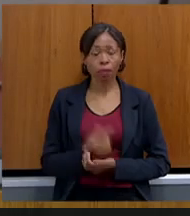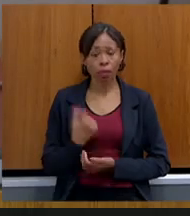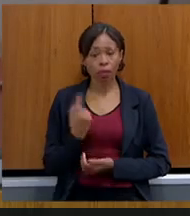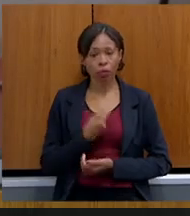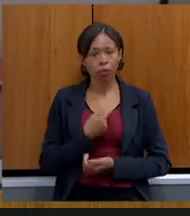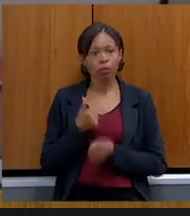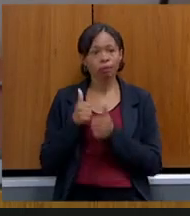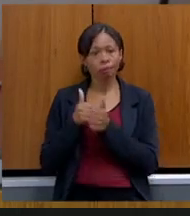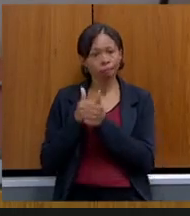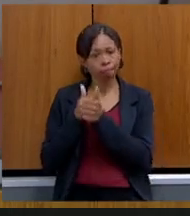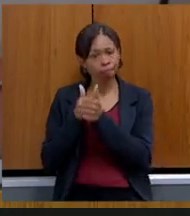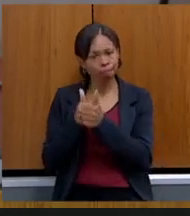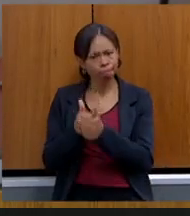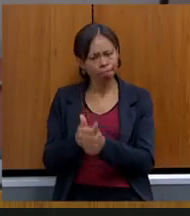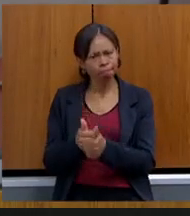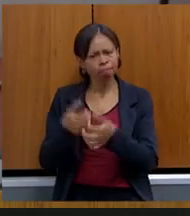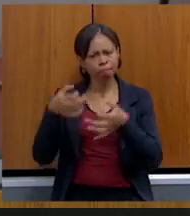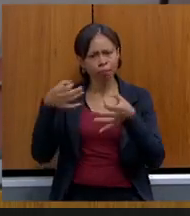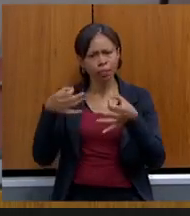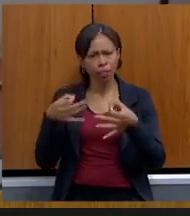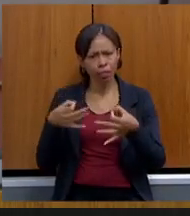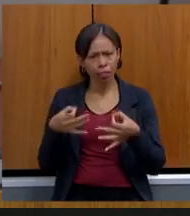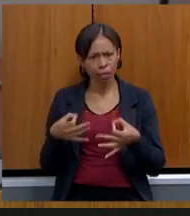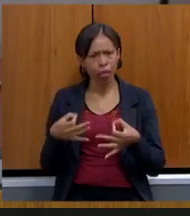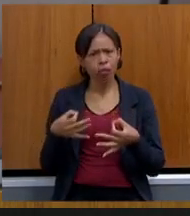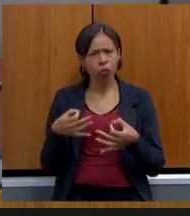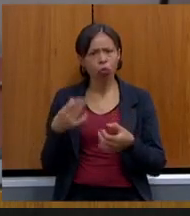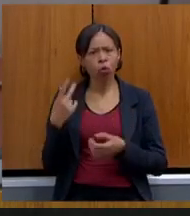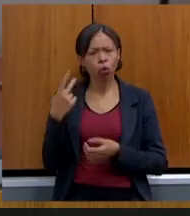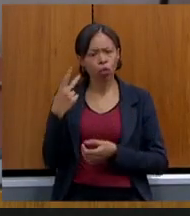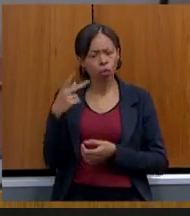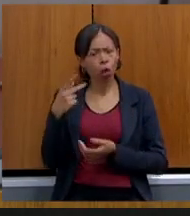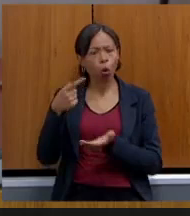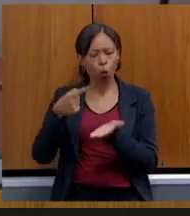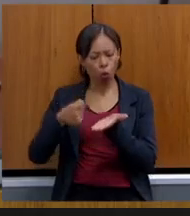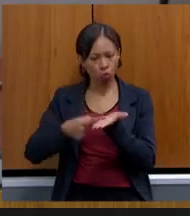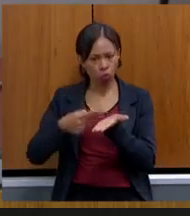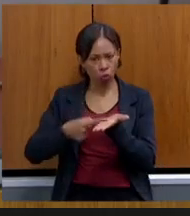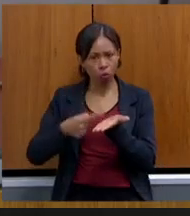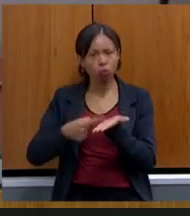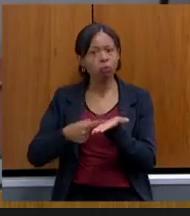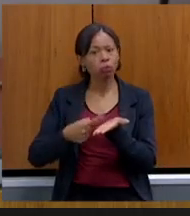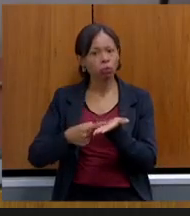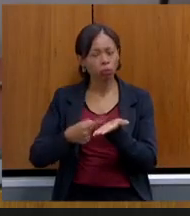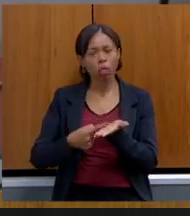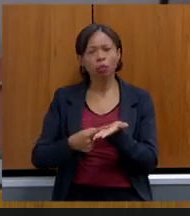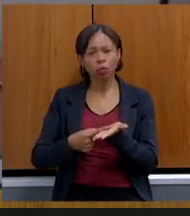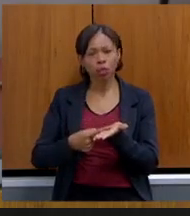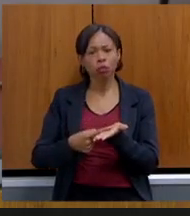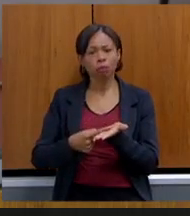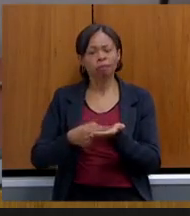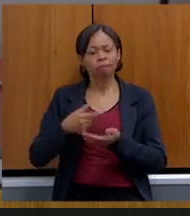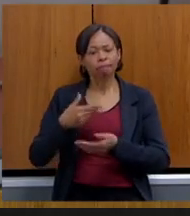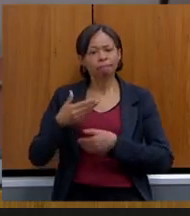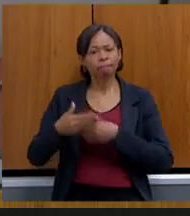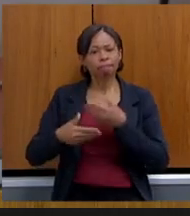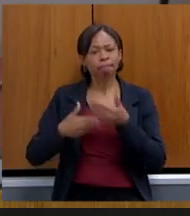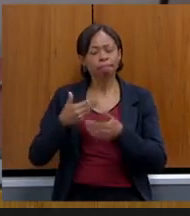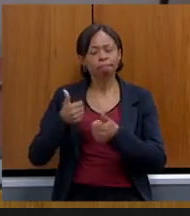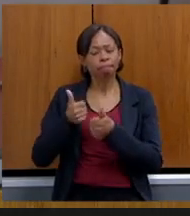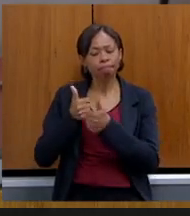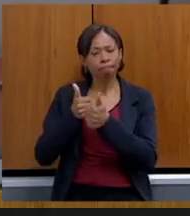acompanhamento muito fino e meu compromisso com o senhor de trazendo todo o todo o tratamento todo o processo de acompanhamento